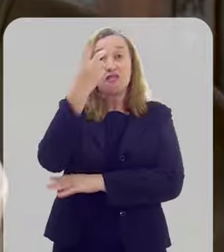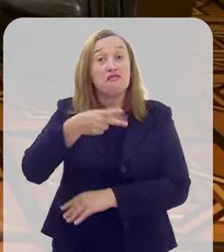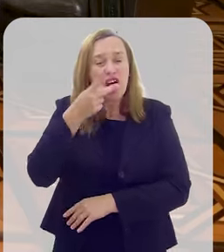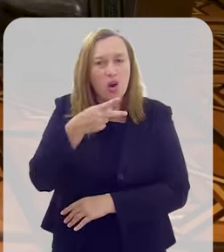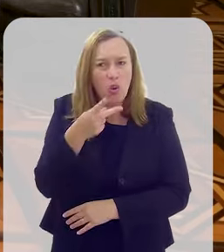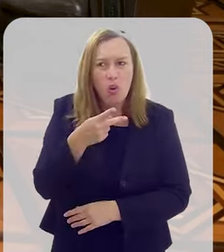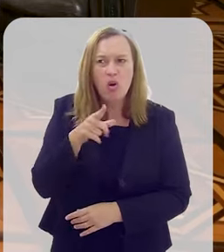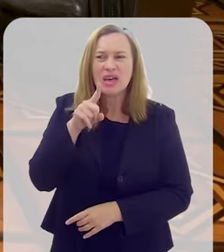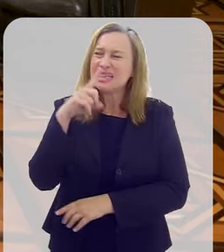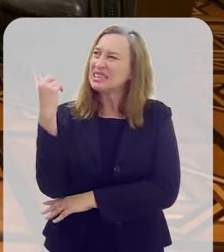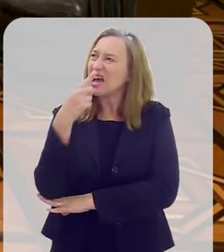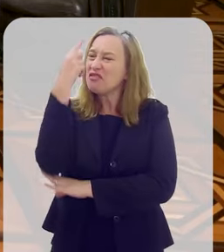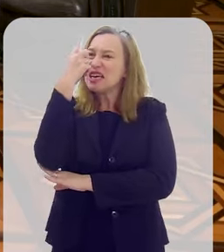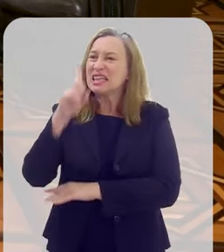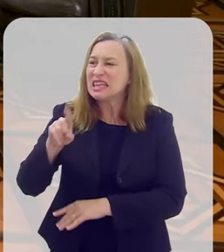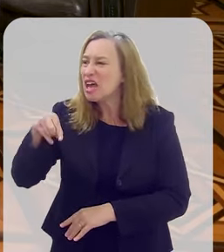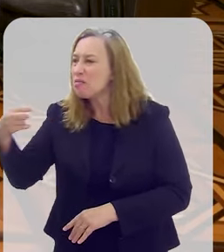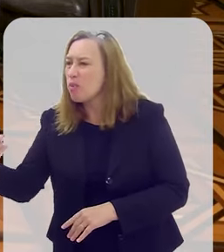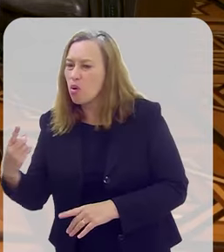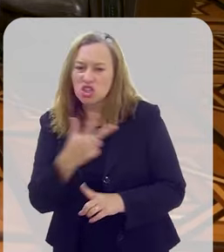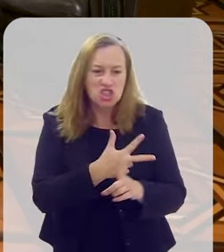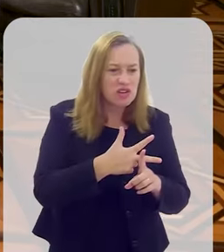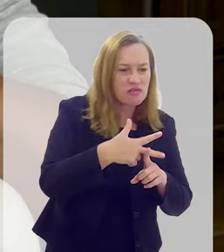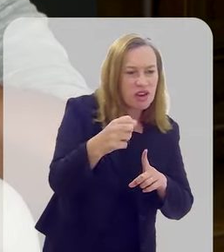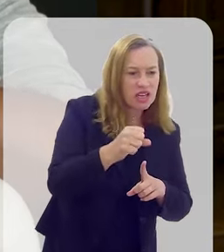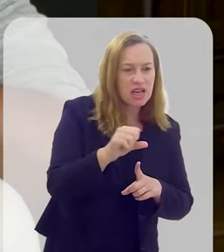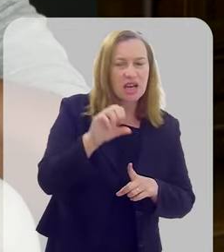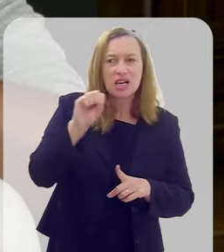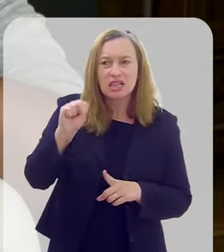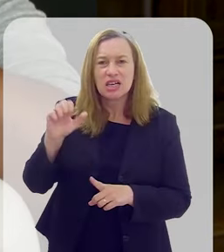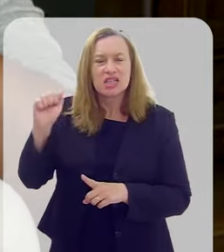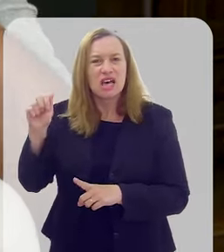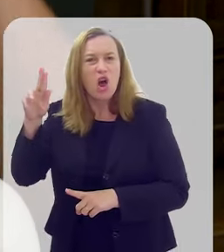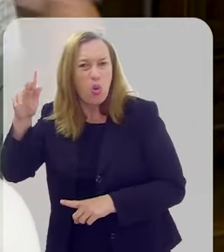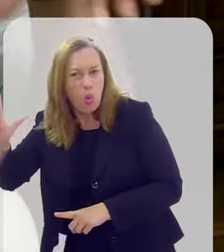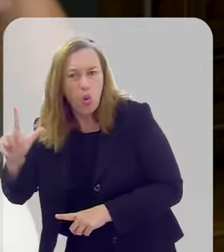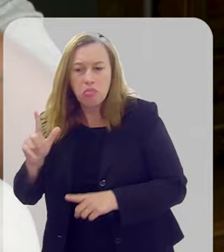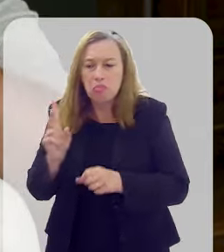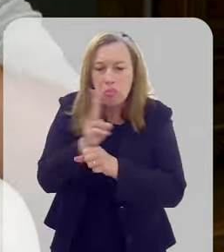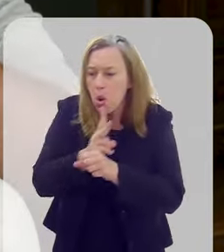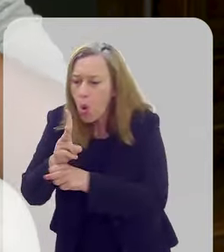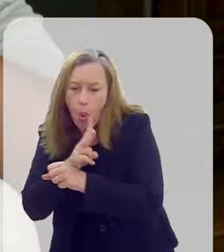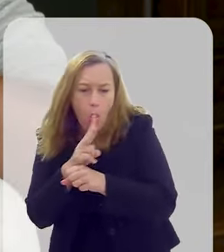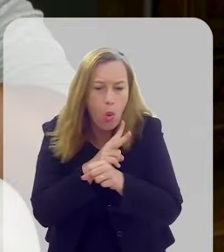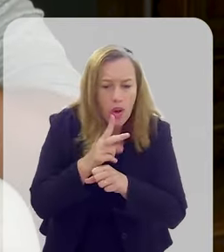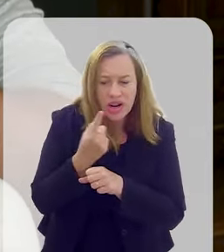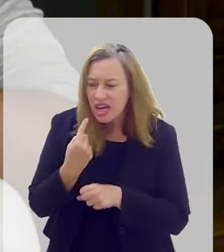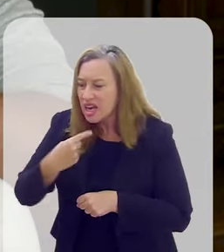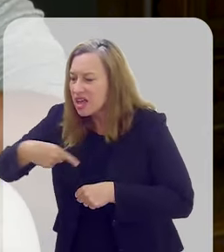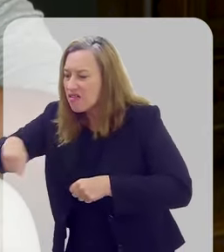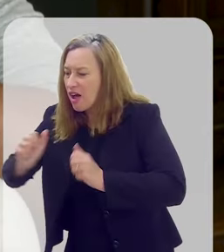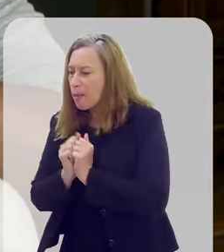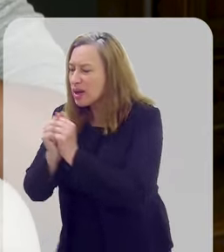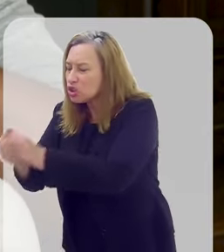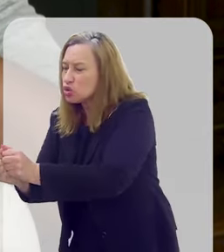Davi desculpa eu estender Davi depois que vence que Saul Procura ele cara a gente já falou isso aqui no programa ele vai pro povo dos